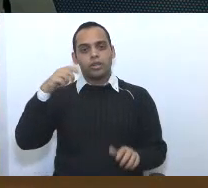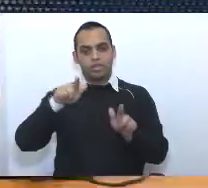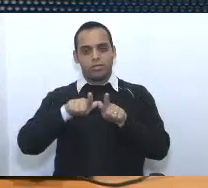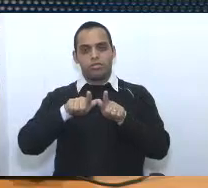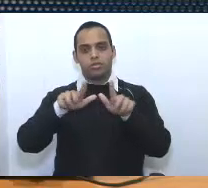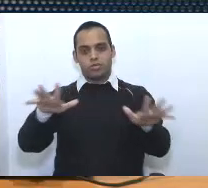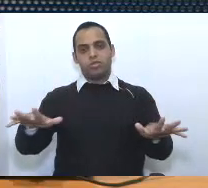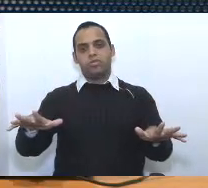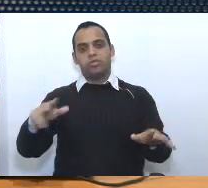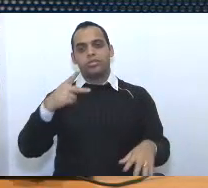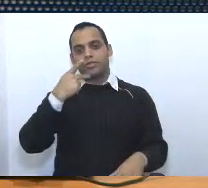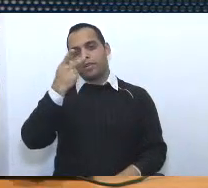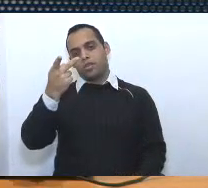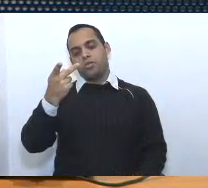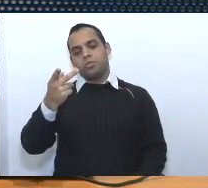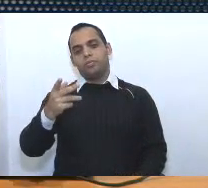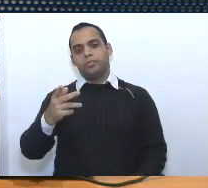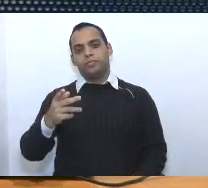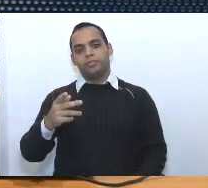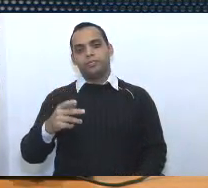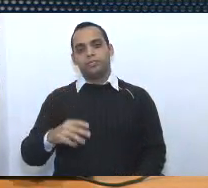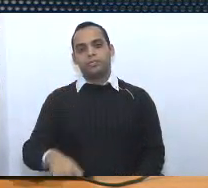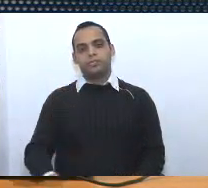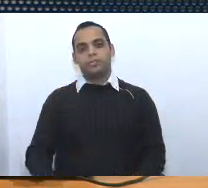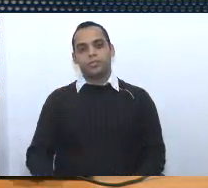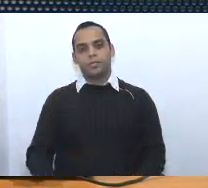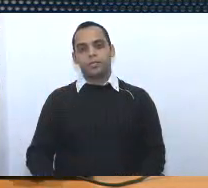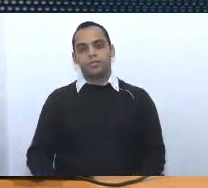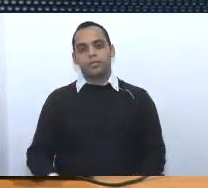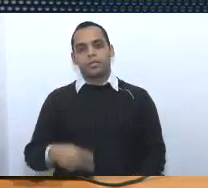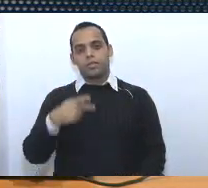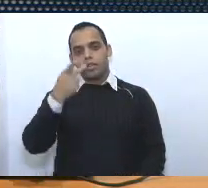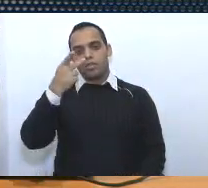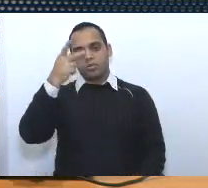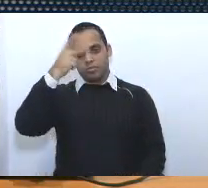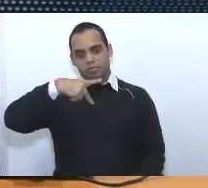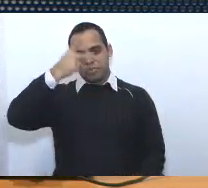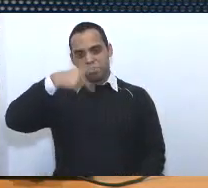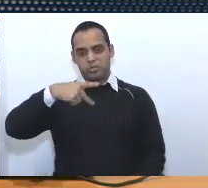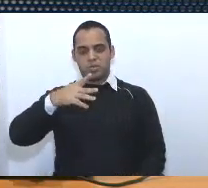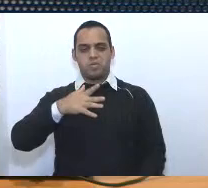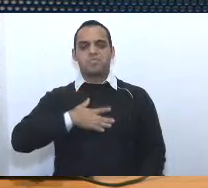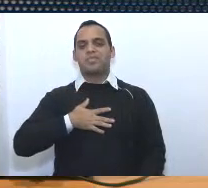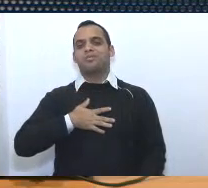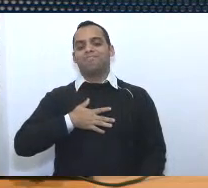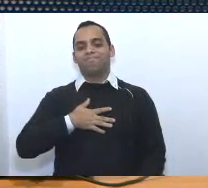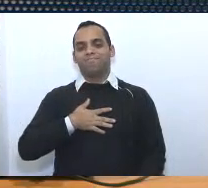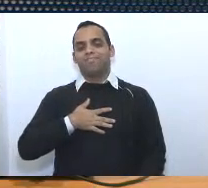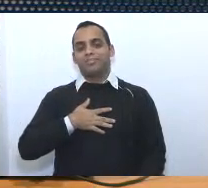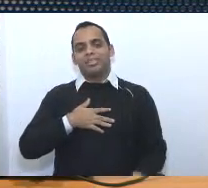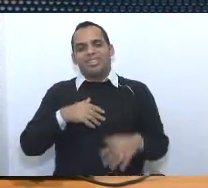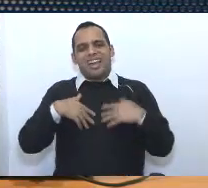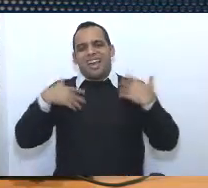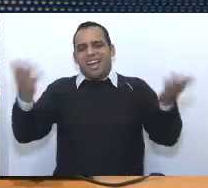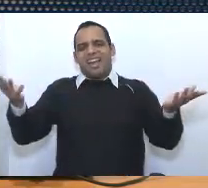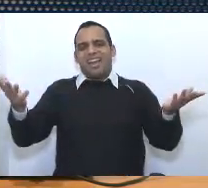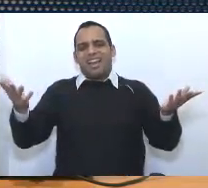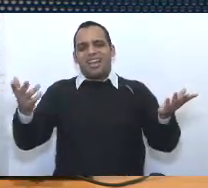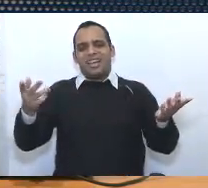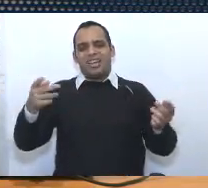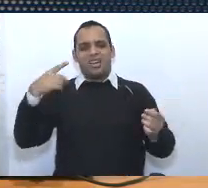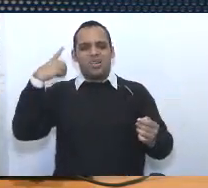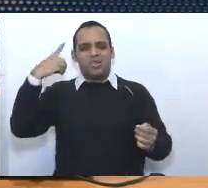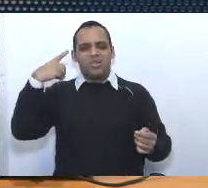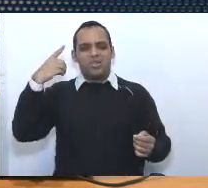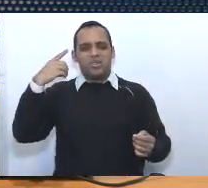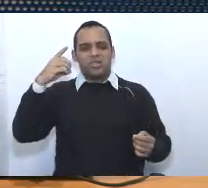Guarulhos. E fazendo um comentário sobre a minha pessoa, ele disse assim: ah, doutor